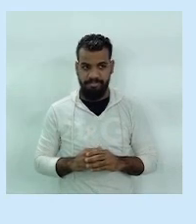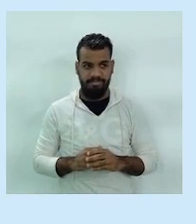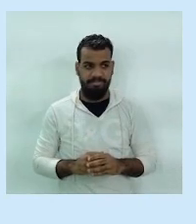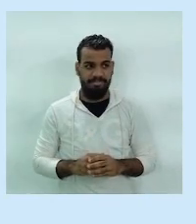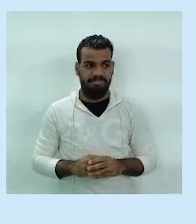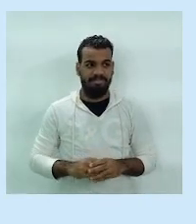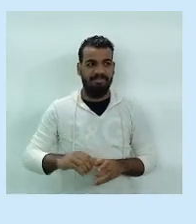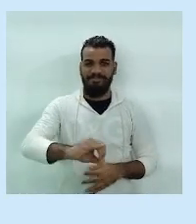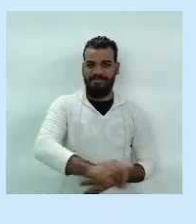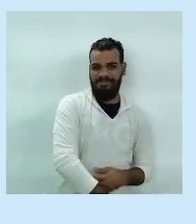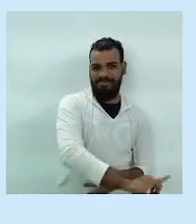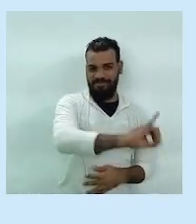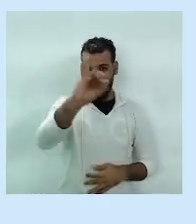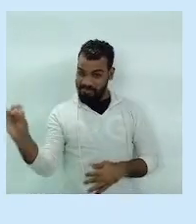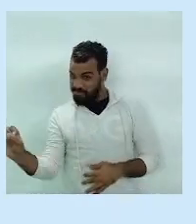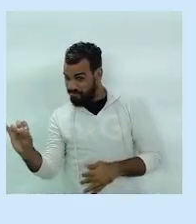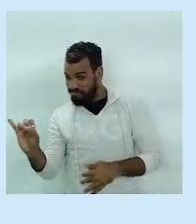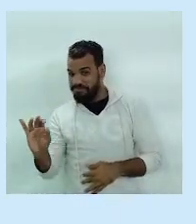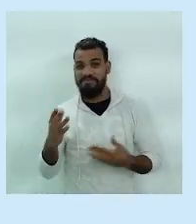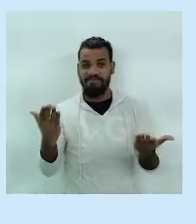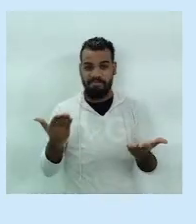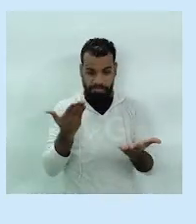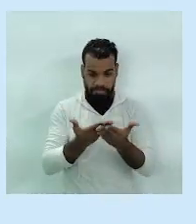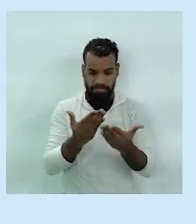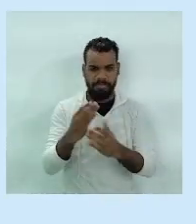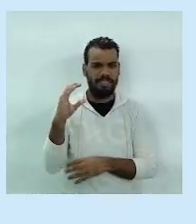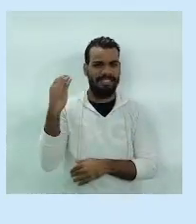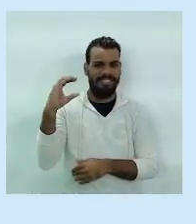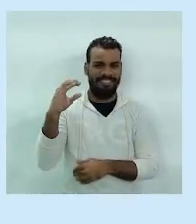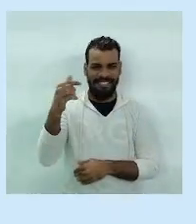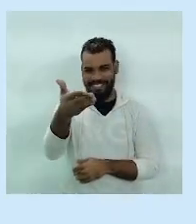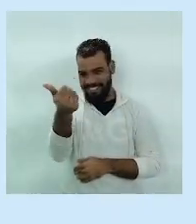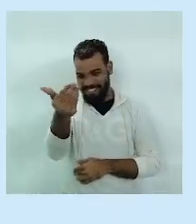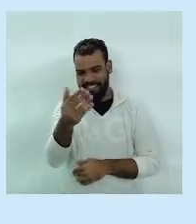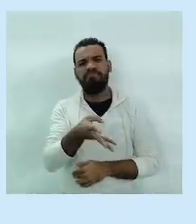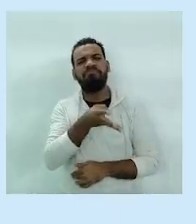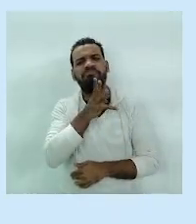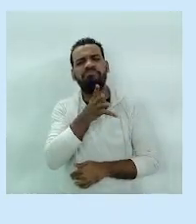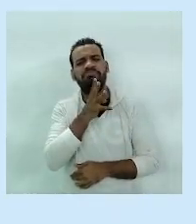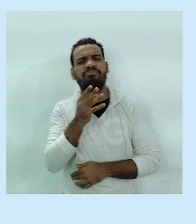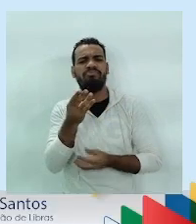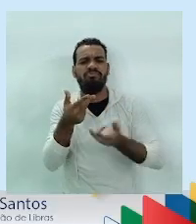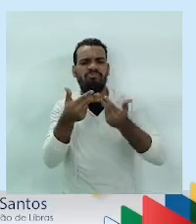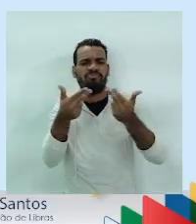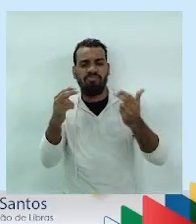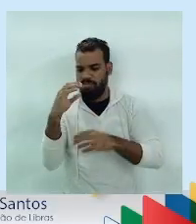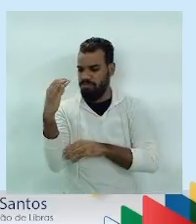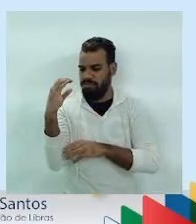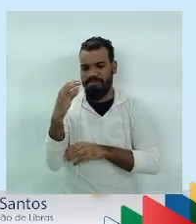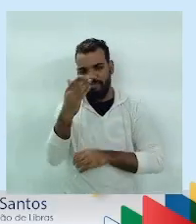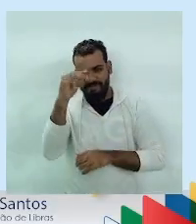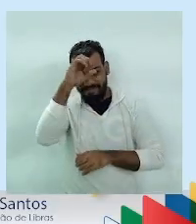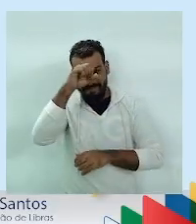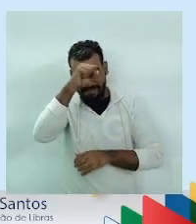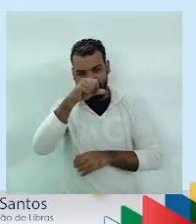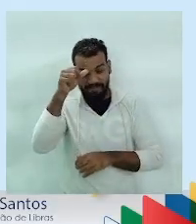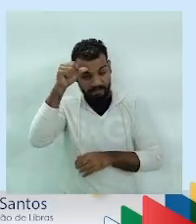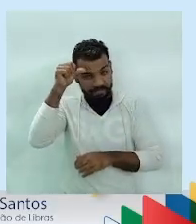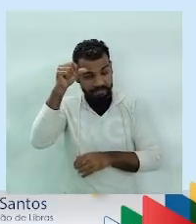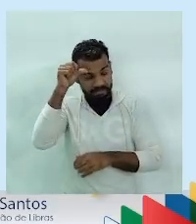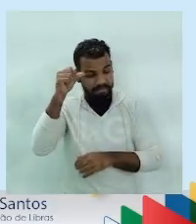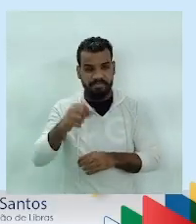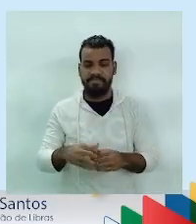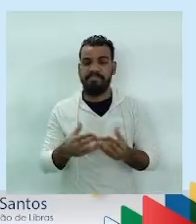Olá, estudantes! Sejam bem-vindos a mais uma aula de ciências. Vamos viajar nesse mundo das ciências, tá certo? Vamos lá